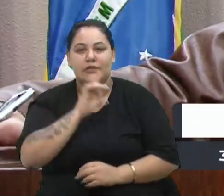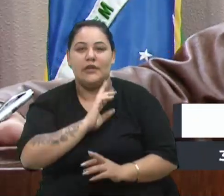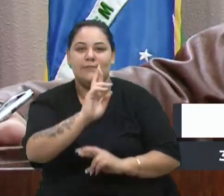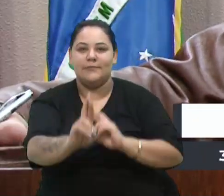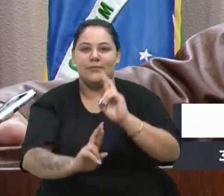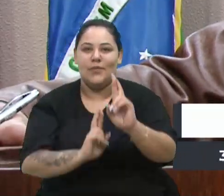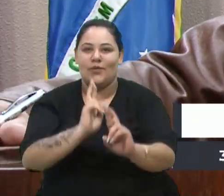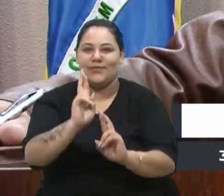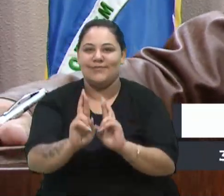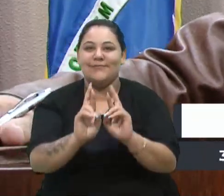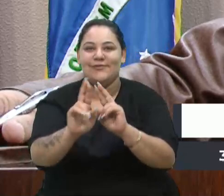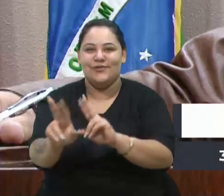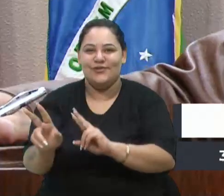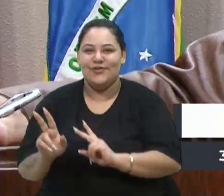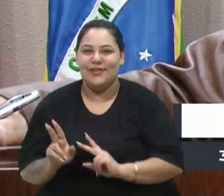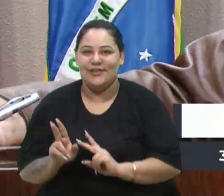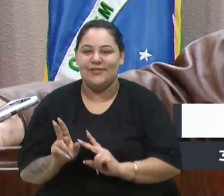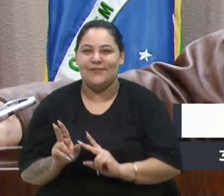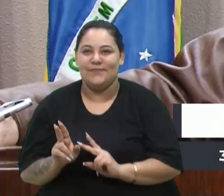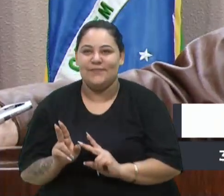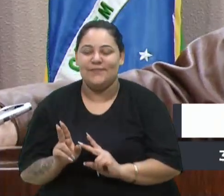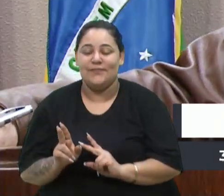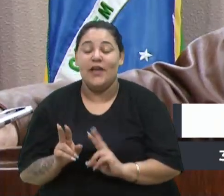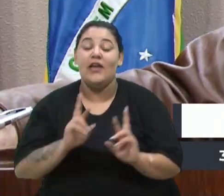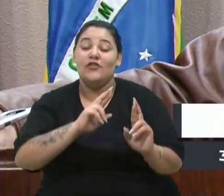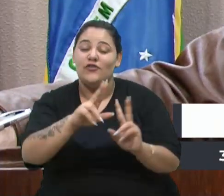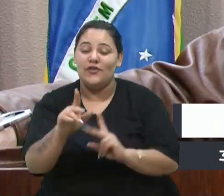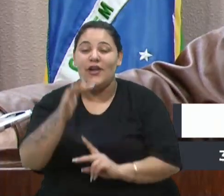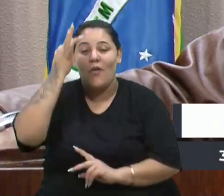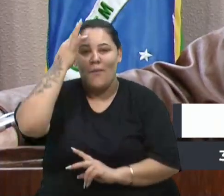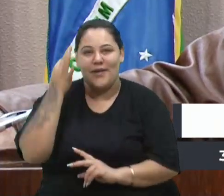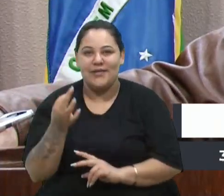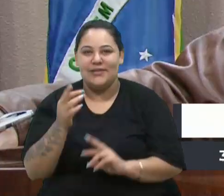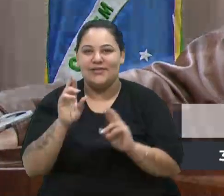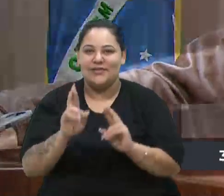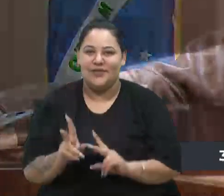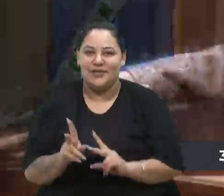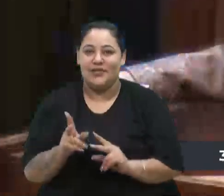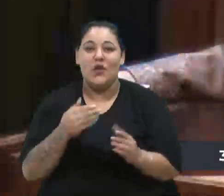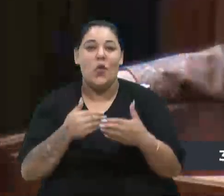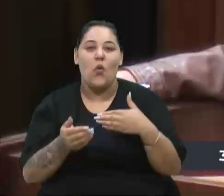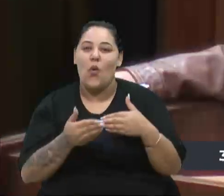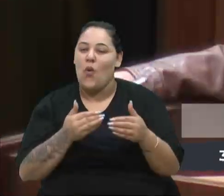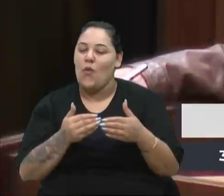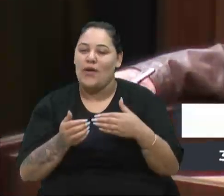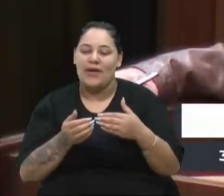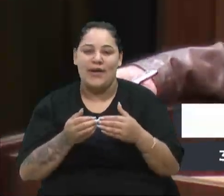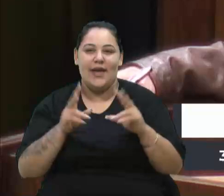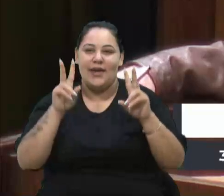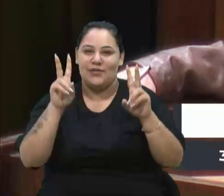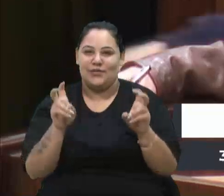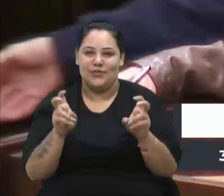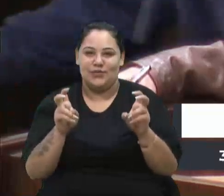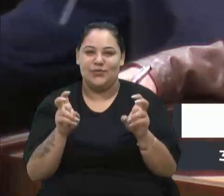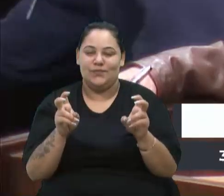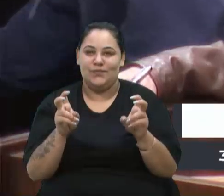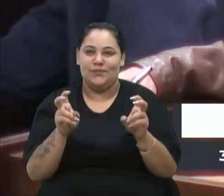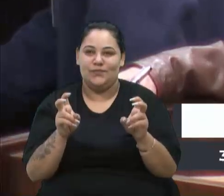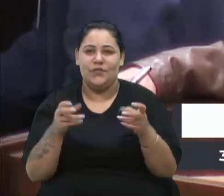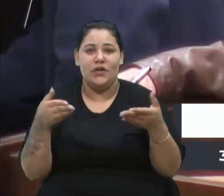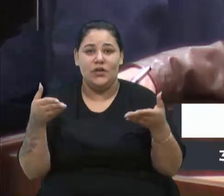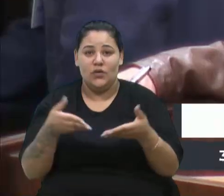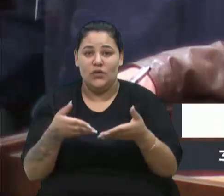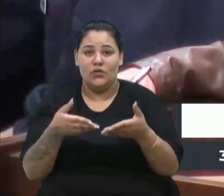diferentes. Diferentes são os nossos entendimentos sobre quaisquer que sejam os temas. Hoje